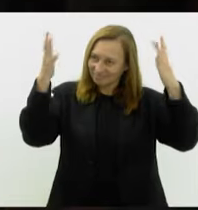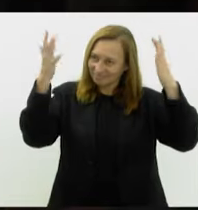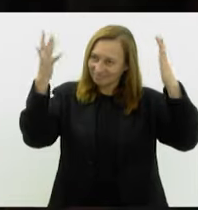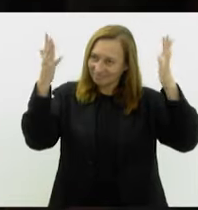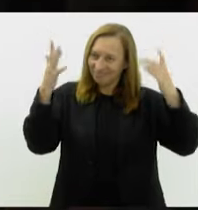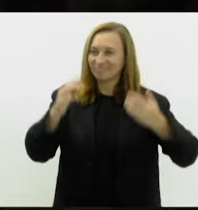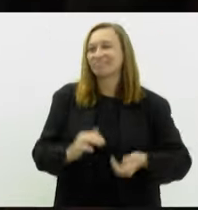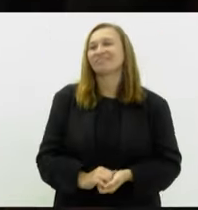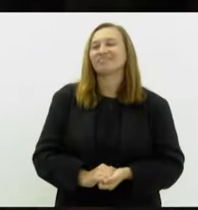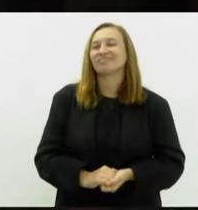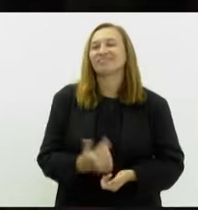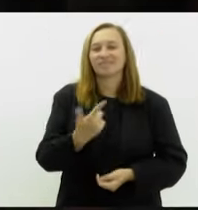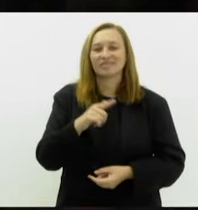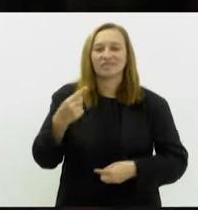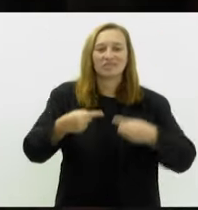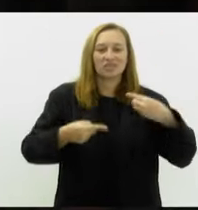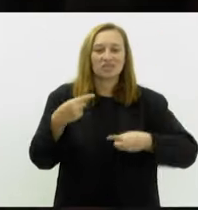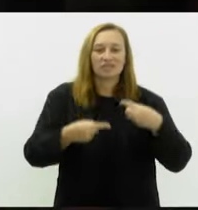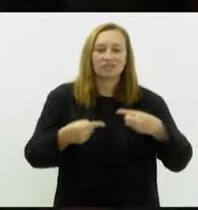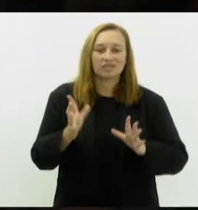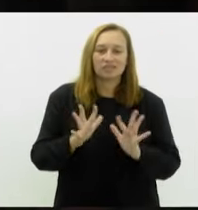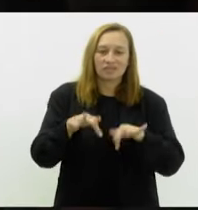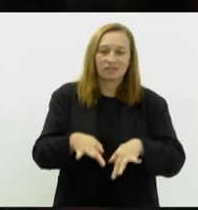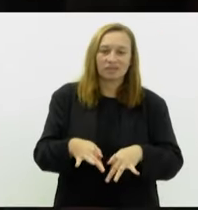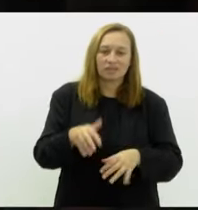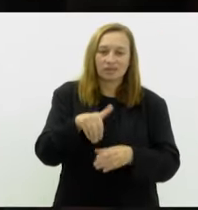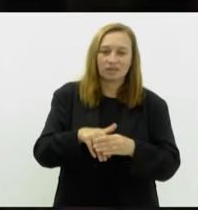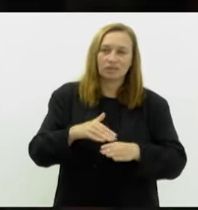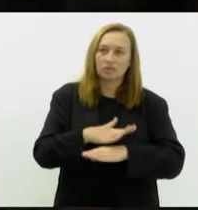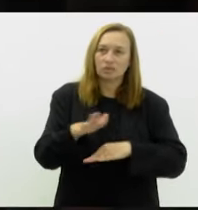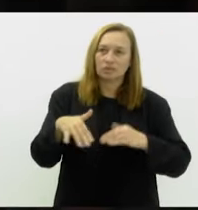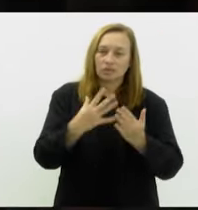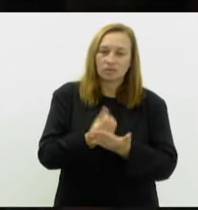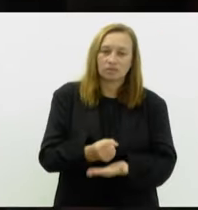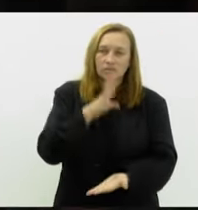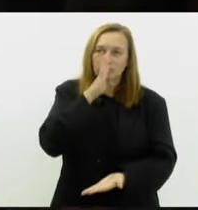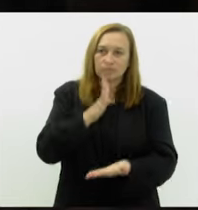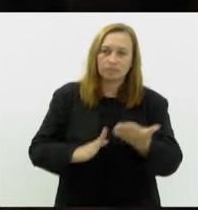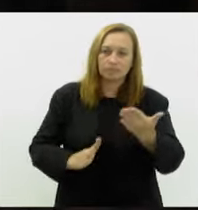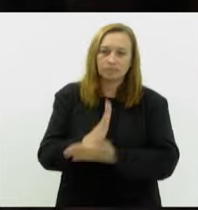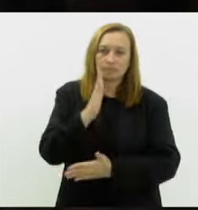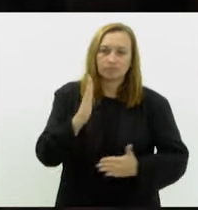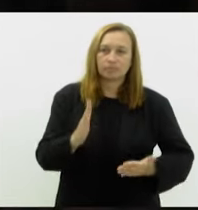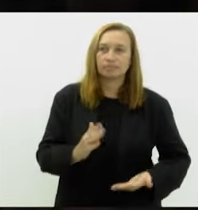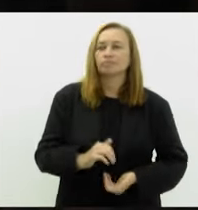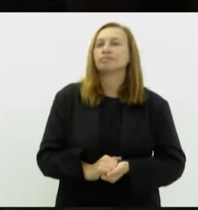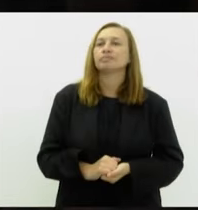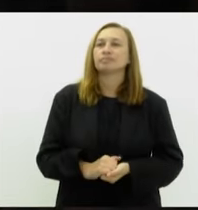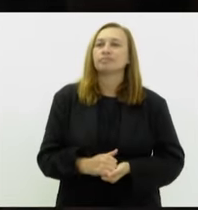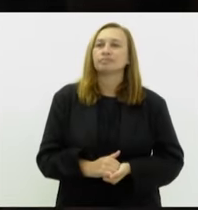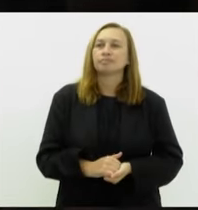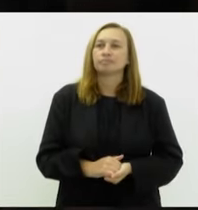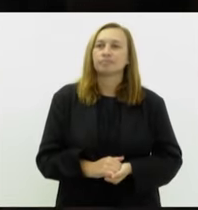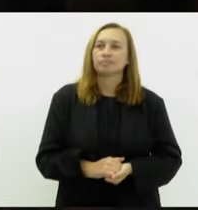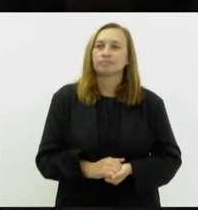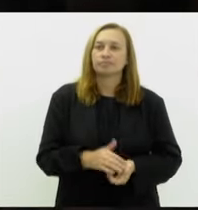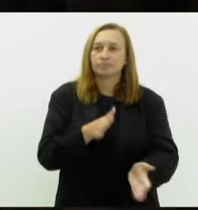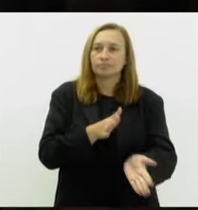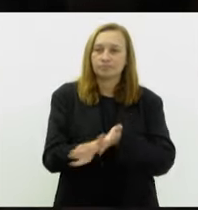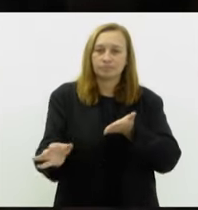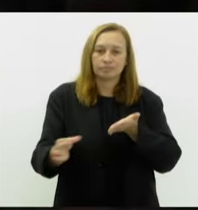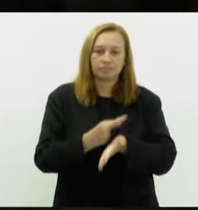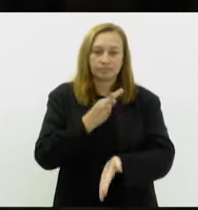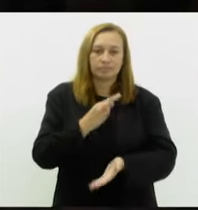vamos aplaudir, não havendo mais quem queira discutir, encerrada a discussão e votação, os senhores que aprovam, permaneçam como estão, aprovado, vai a